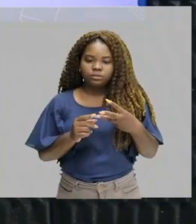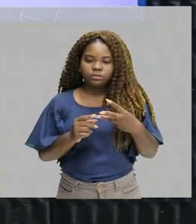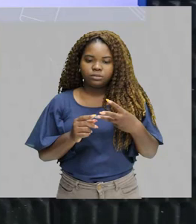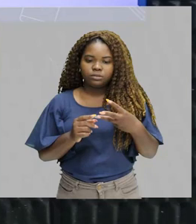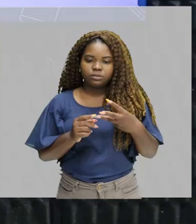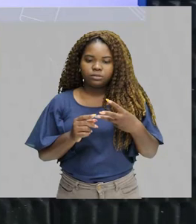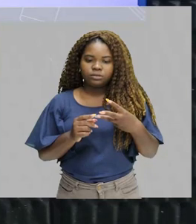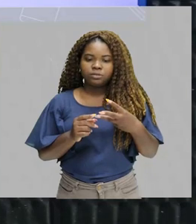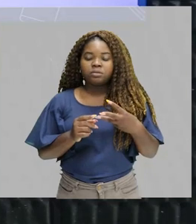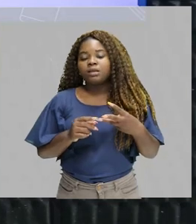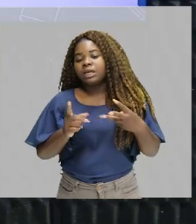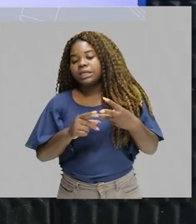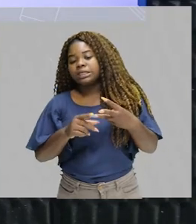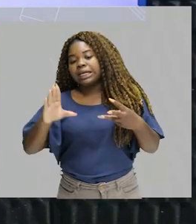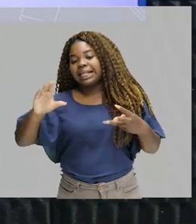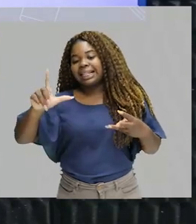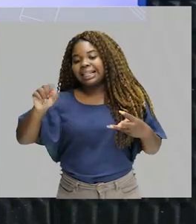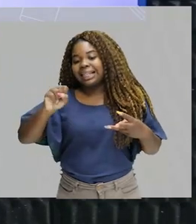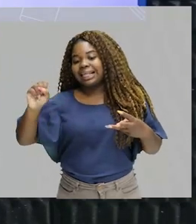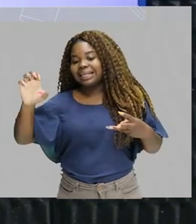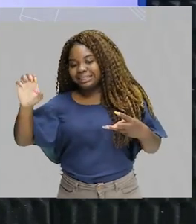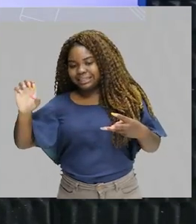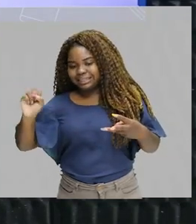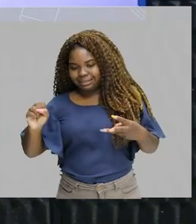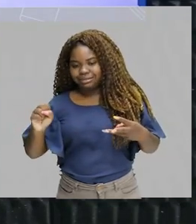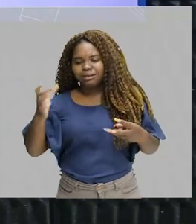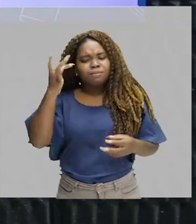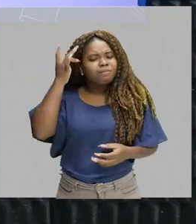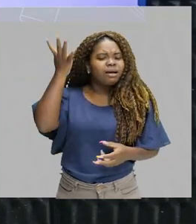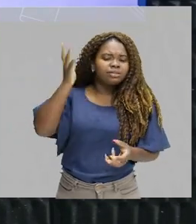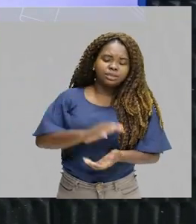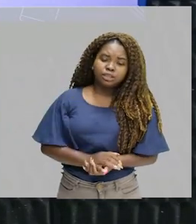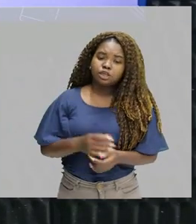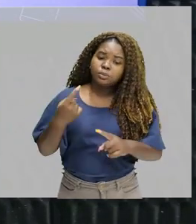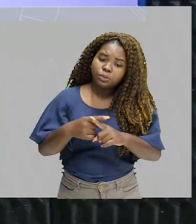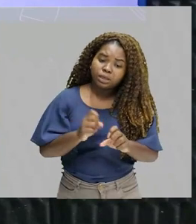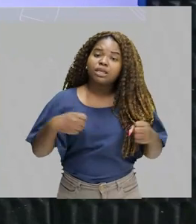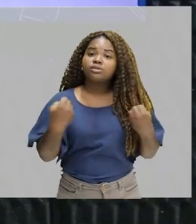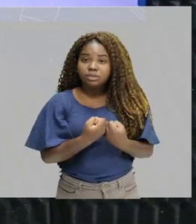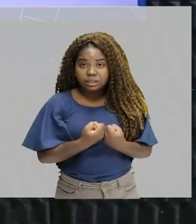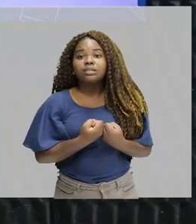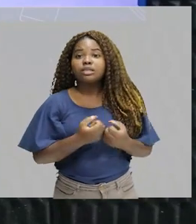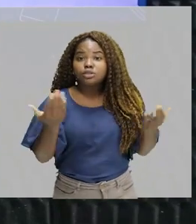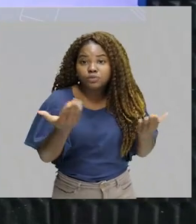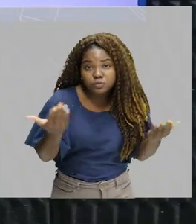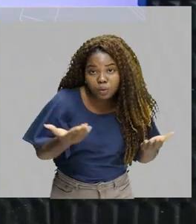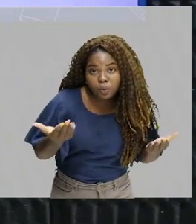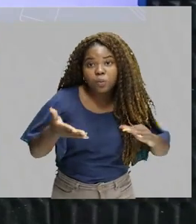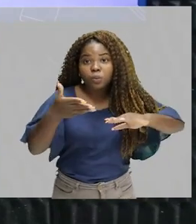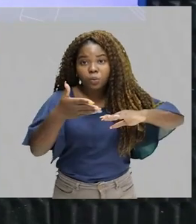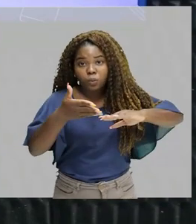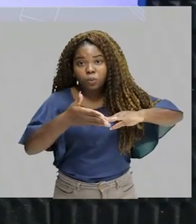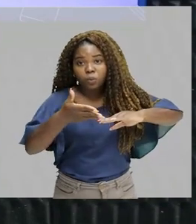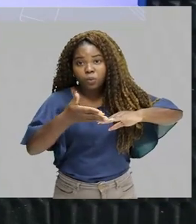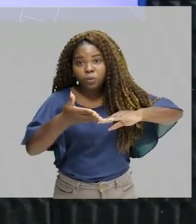classes essa daqui para mim é a mais fácil de todas sabe por quê Porque é a sociedade que a gente vive né então desde que a